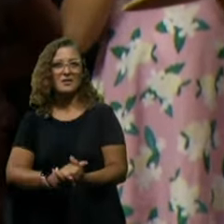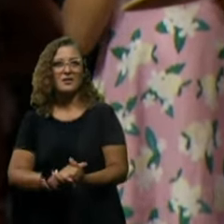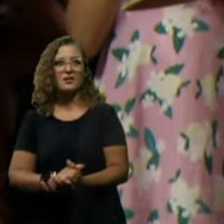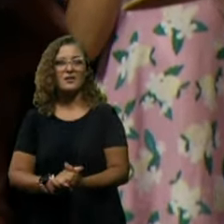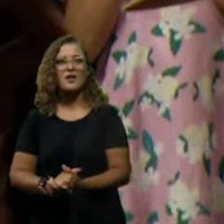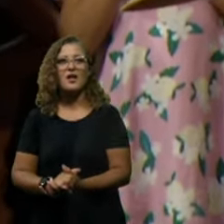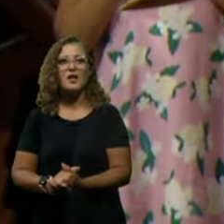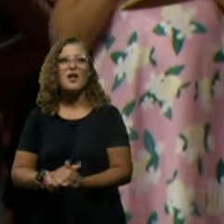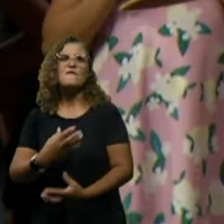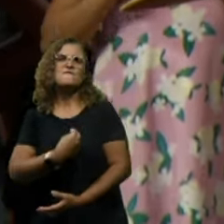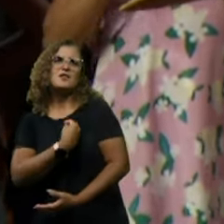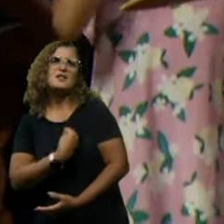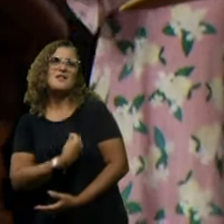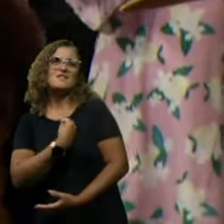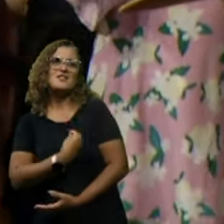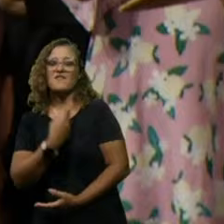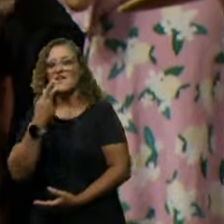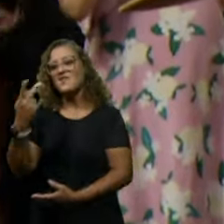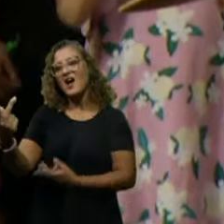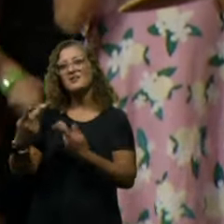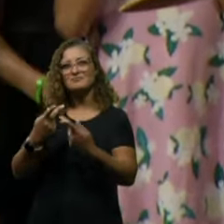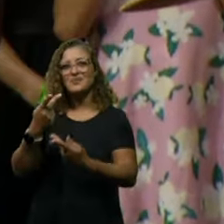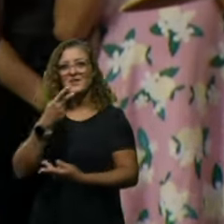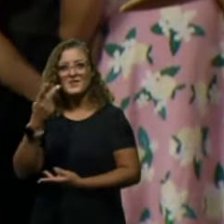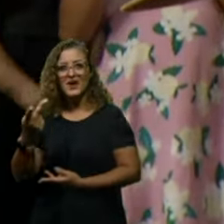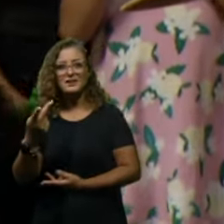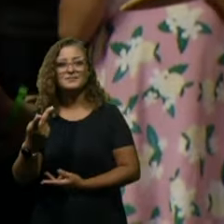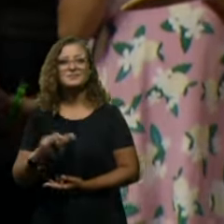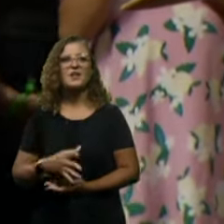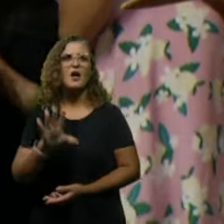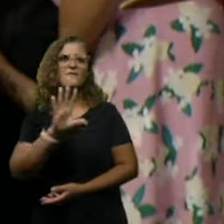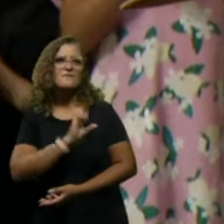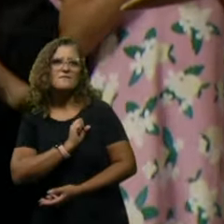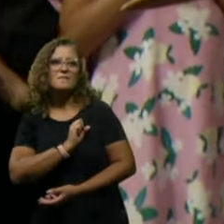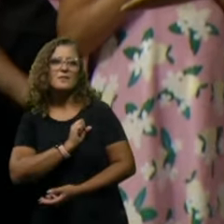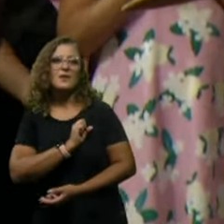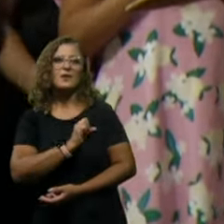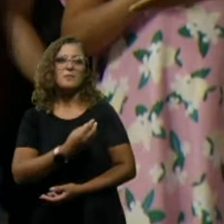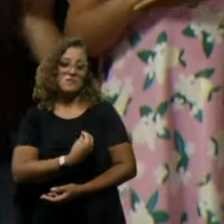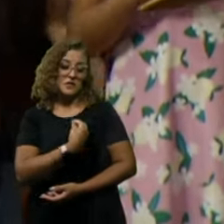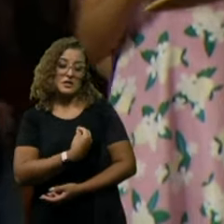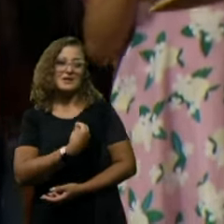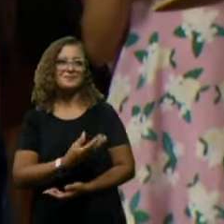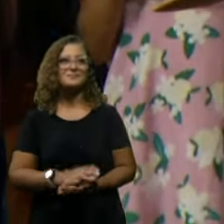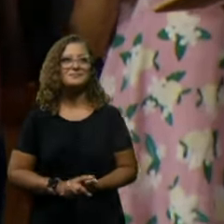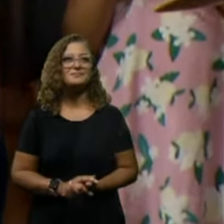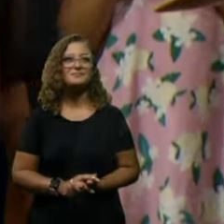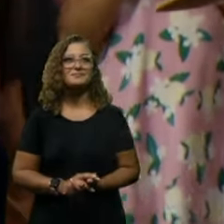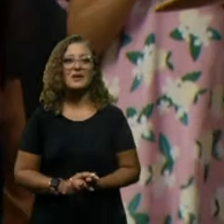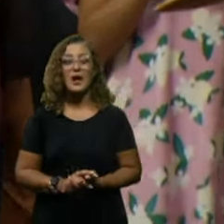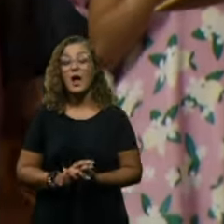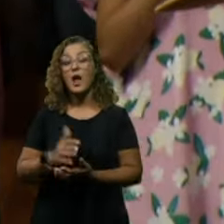tem lá em casa vida vida vida de vez em quando eu Ele olha para mim ele diz assim